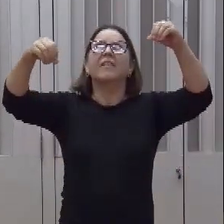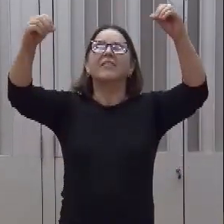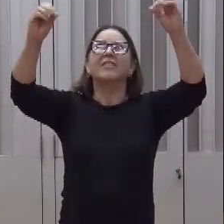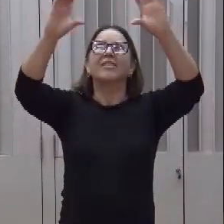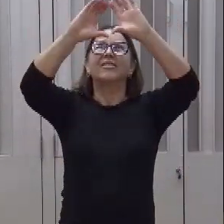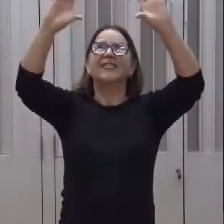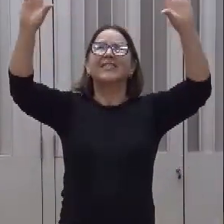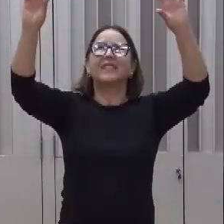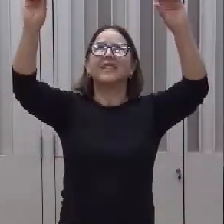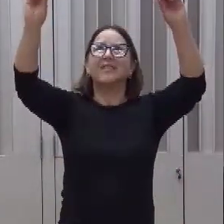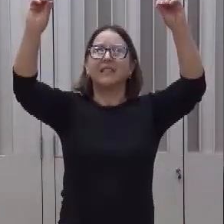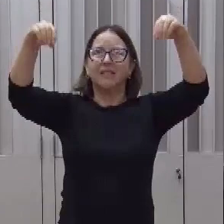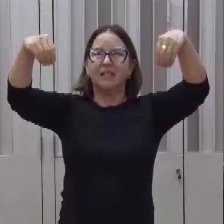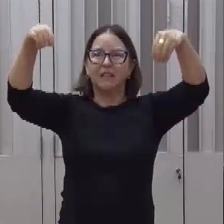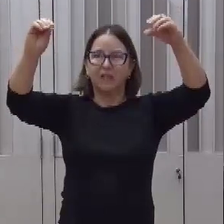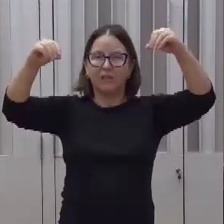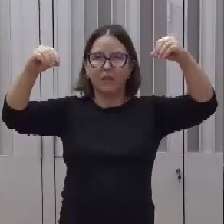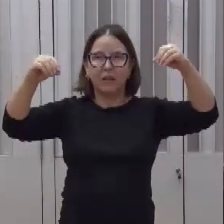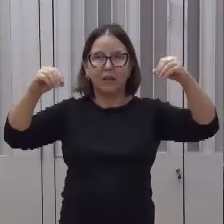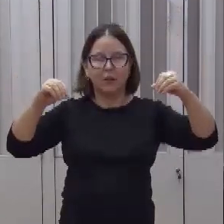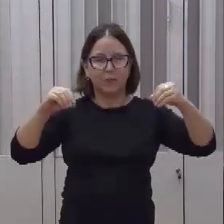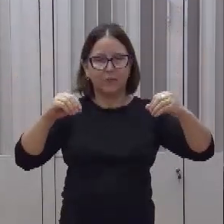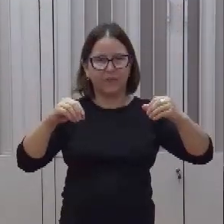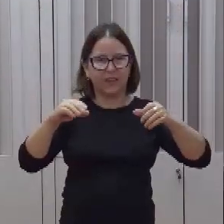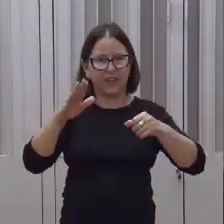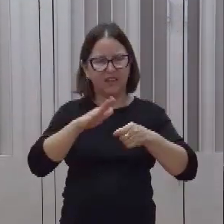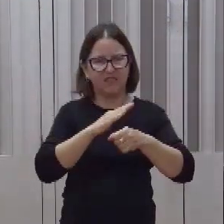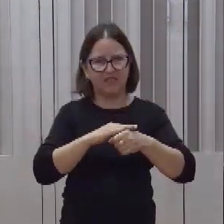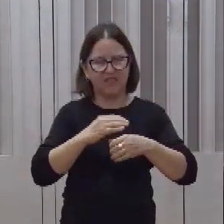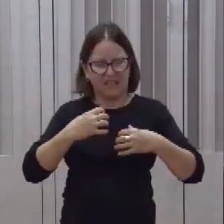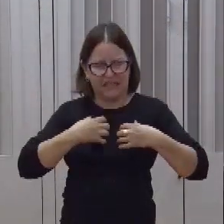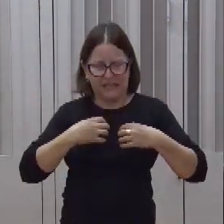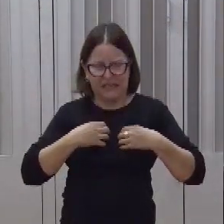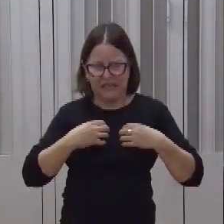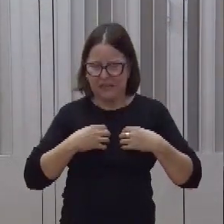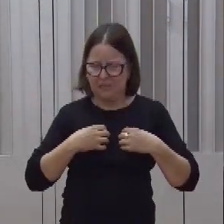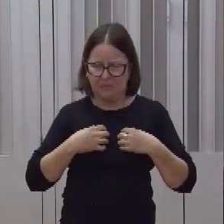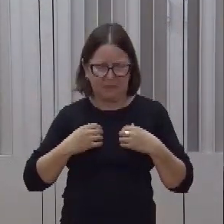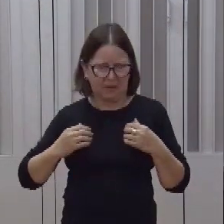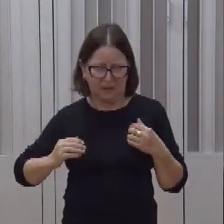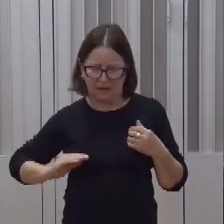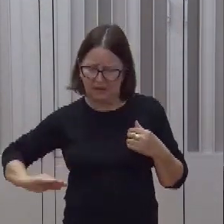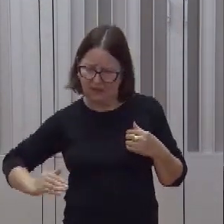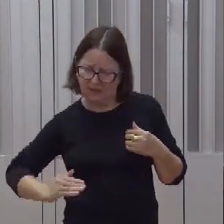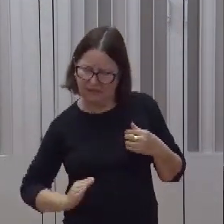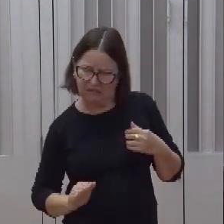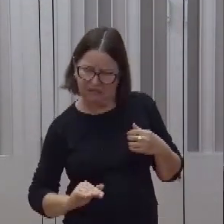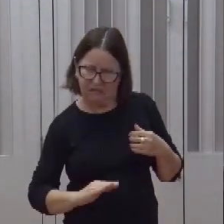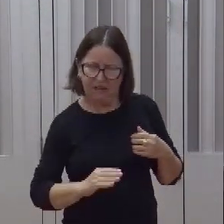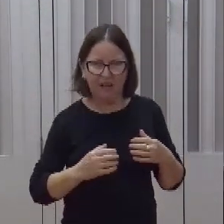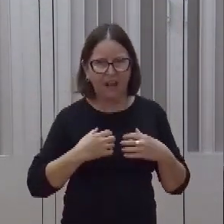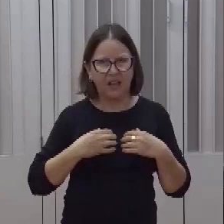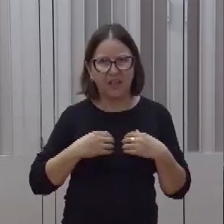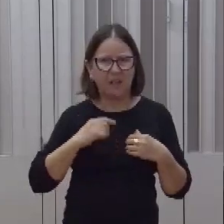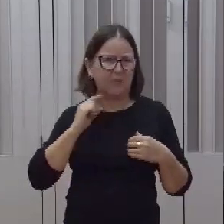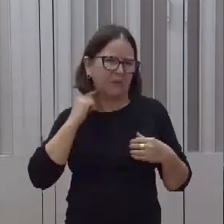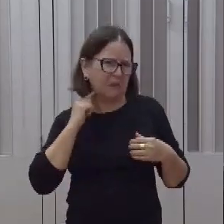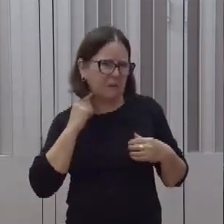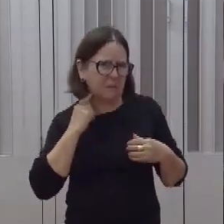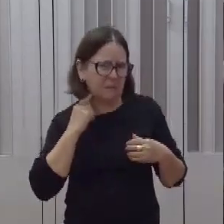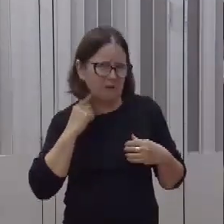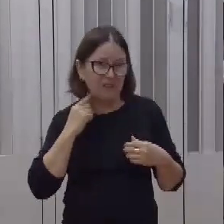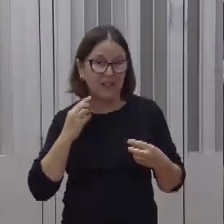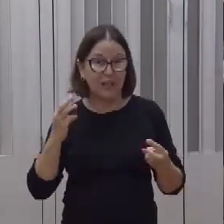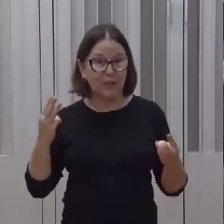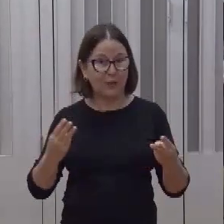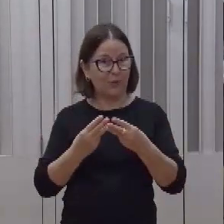cheio de animais, quadrúpedes, répteis, animais imundos, aqueles que os judeus